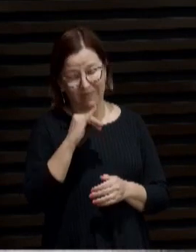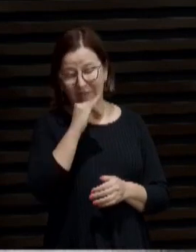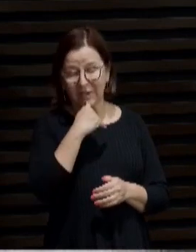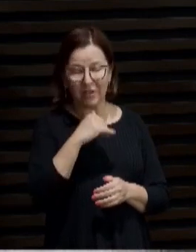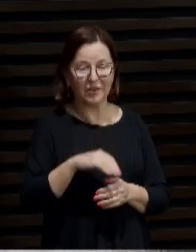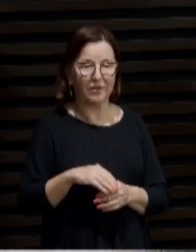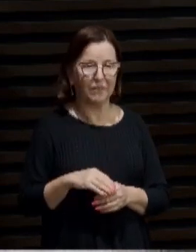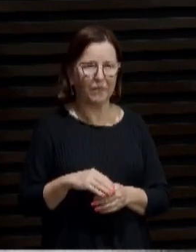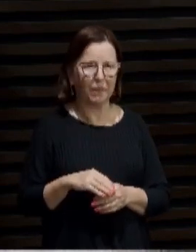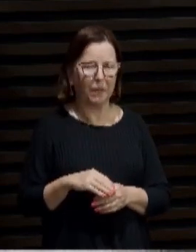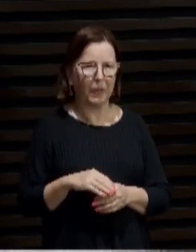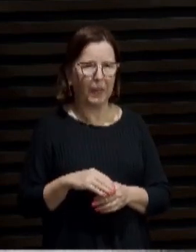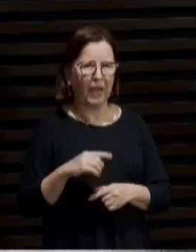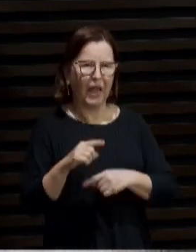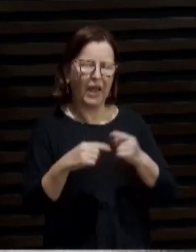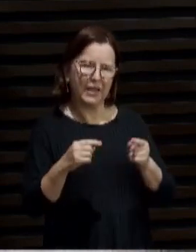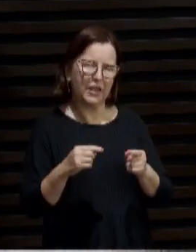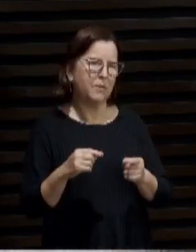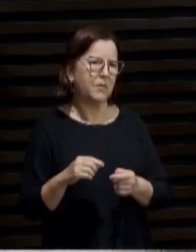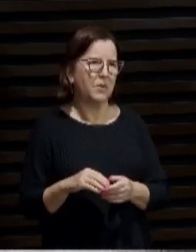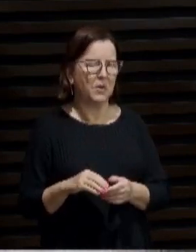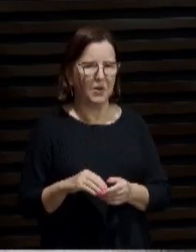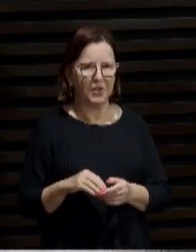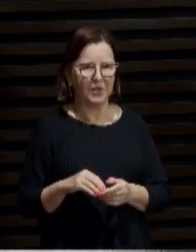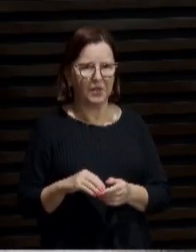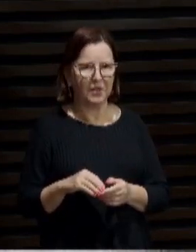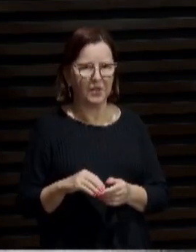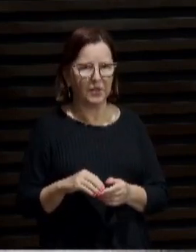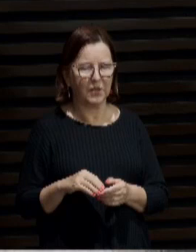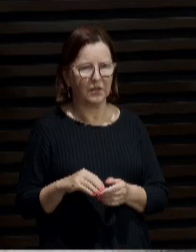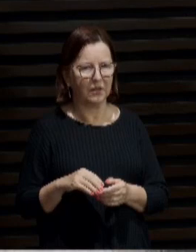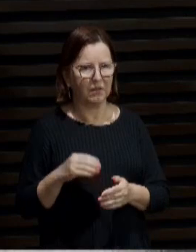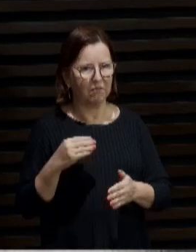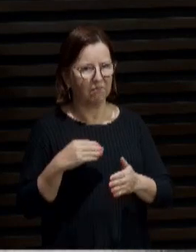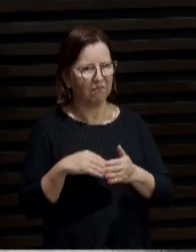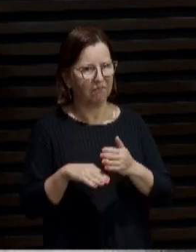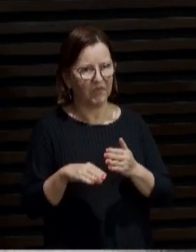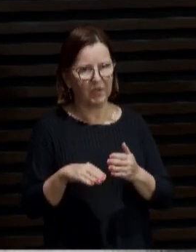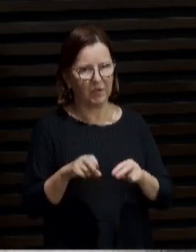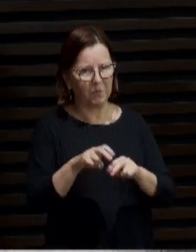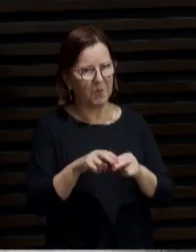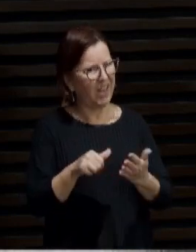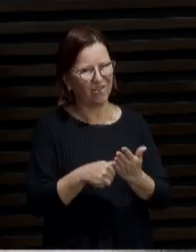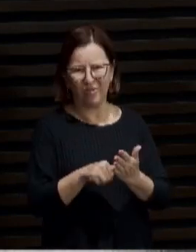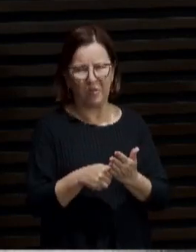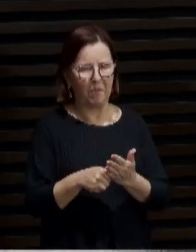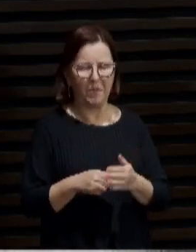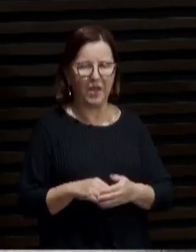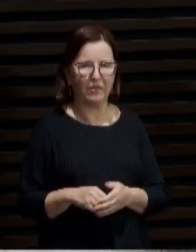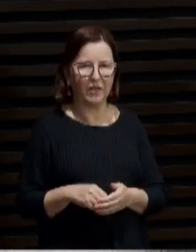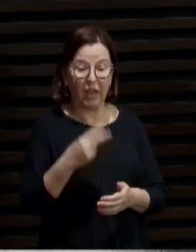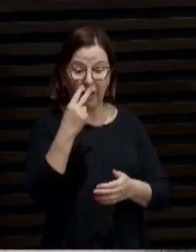detalhes, funerária, aquela coisa toda, e o coração. Aí, na hora que chegou o corpo para o velório, né? Aí vi meu pai naquela